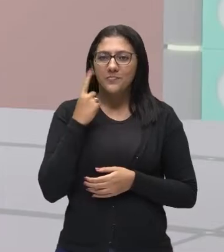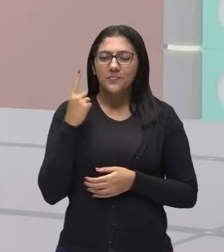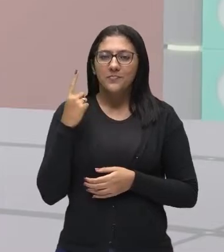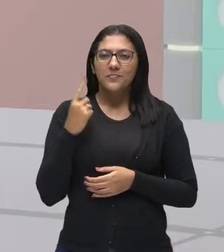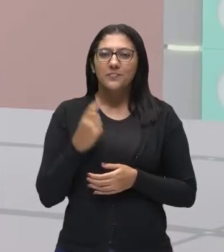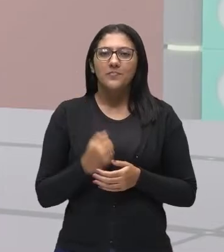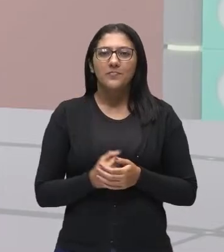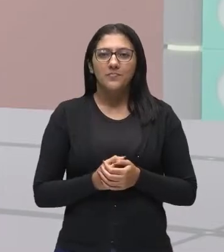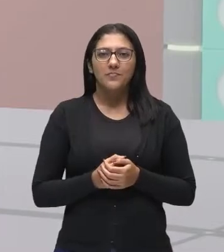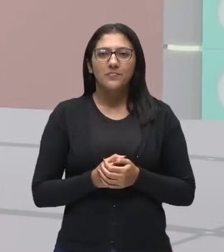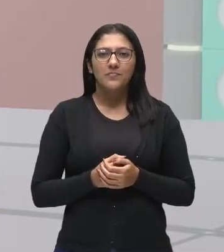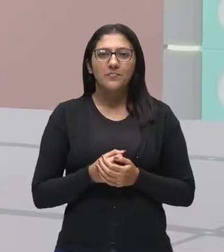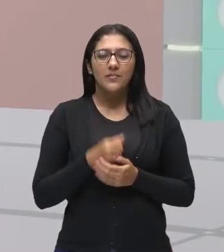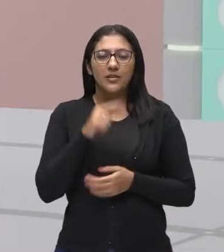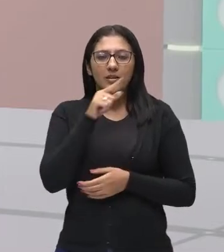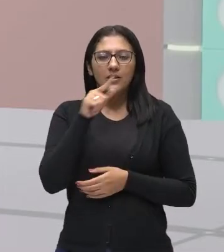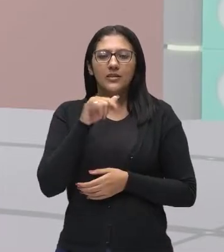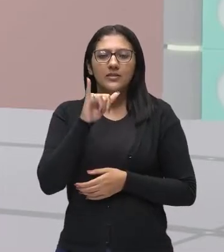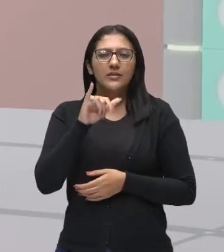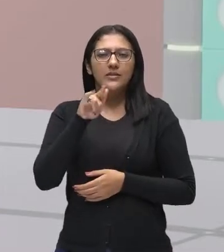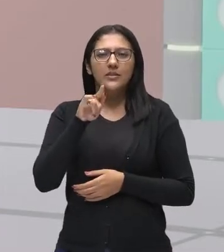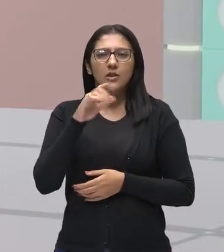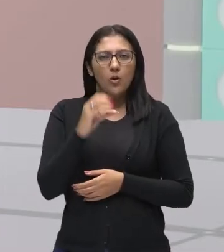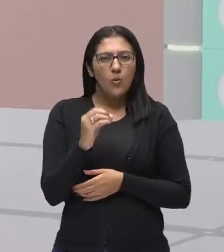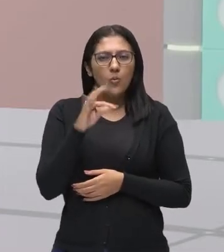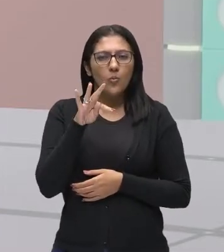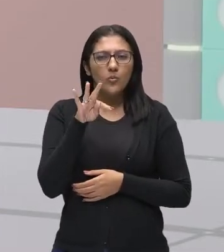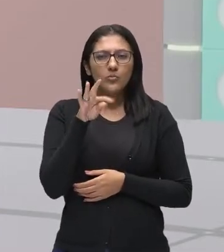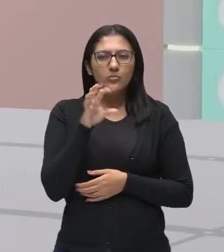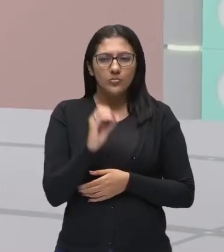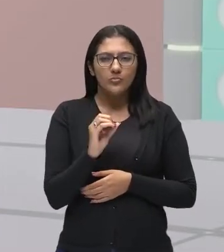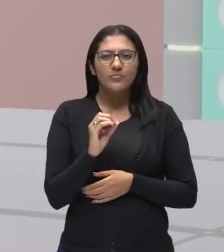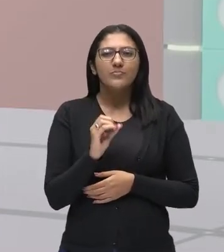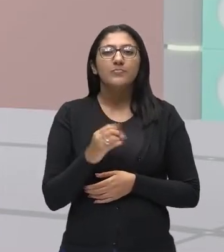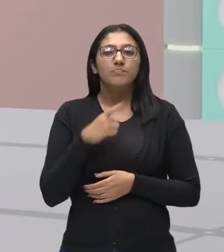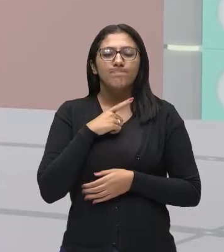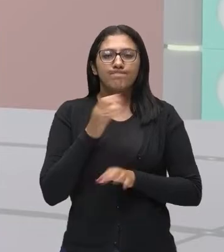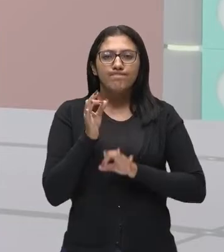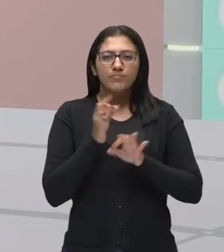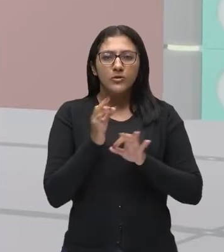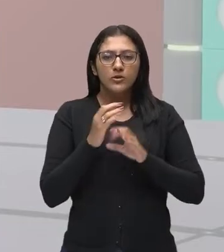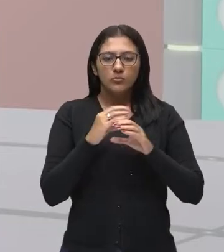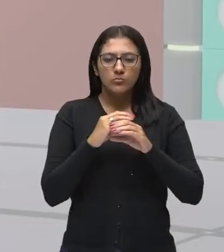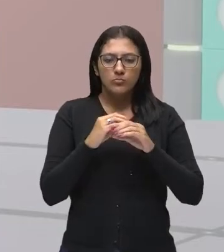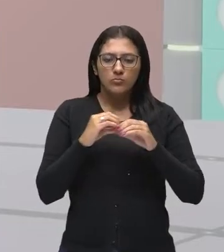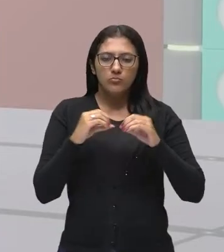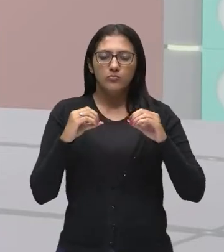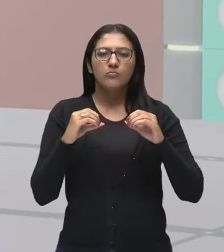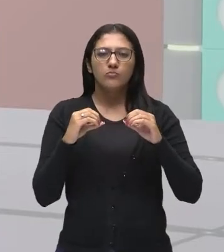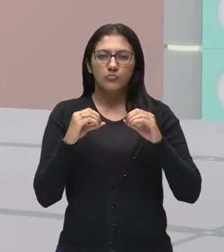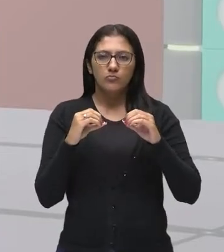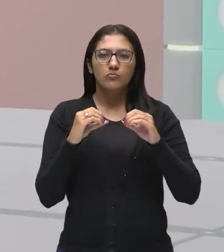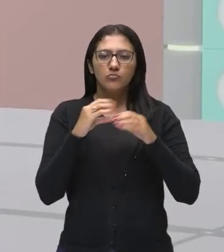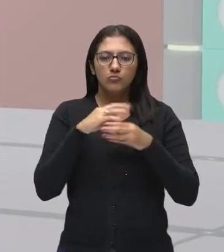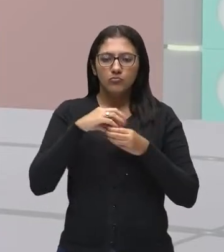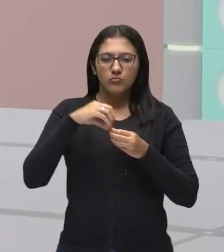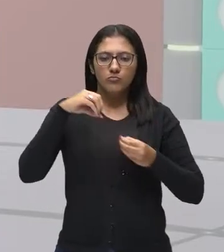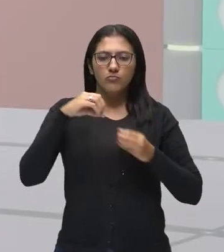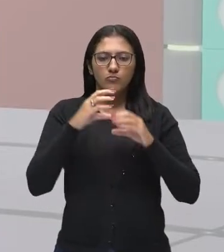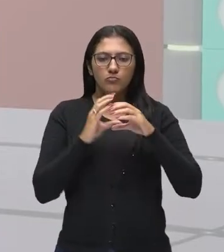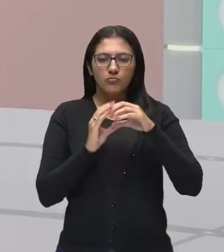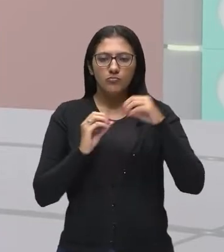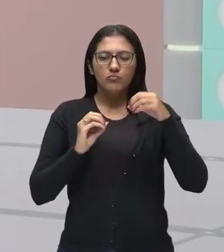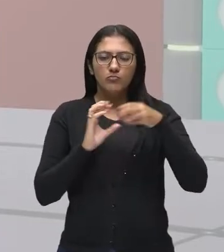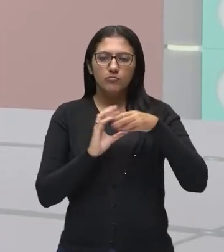nós temos o zigoto. Observa que esse zigoto ele começa a se dividir, isso mesmo, de uma célula para duas, de duas